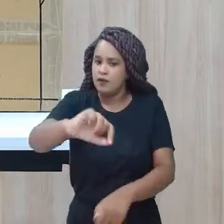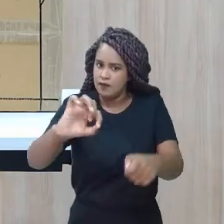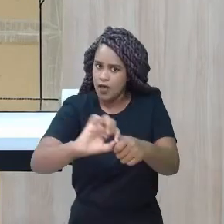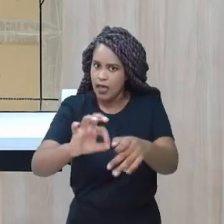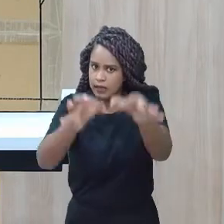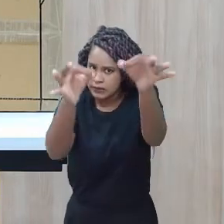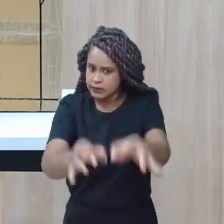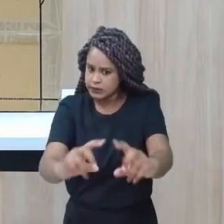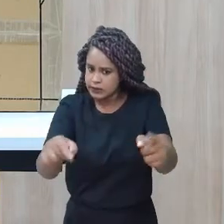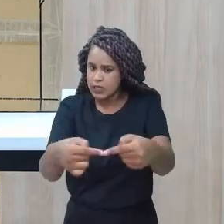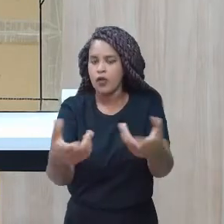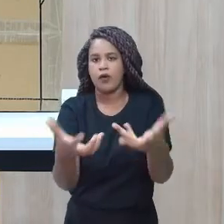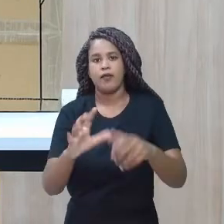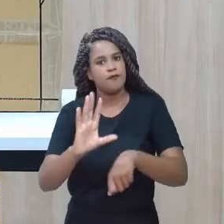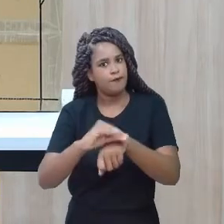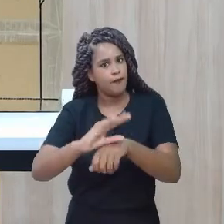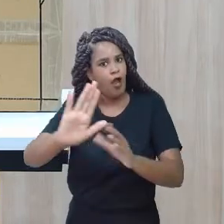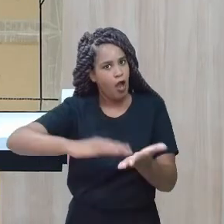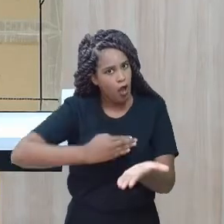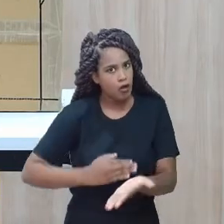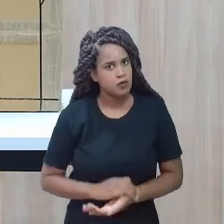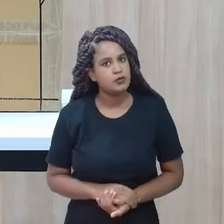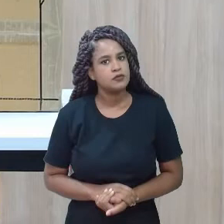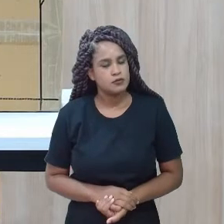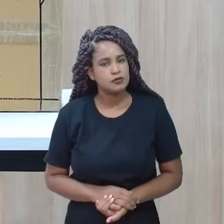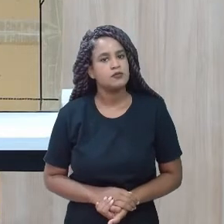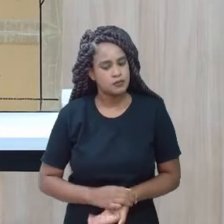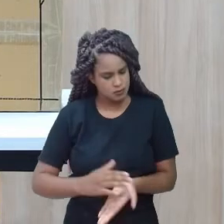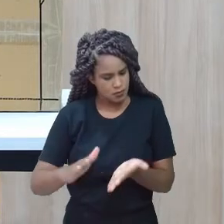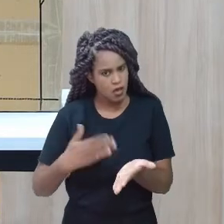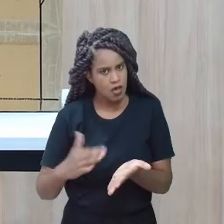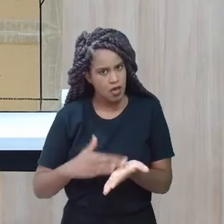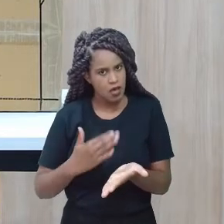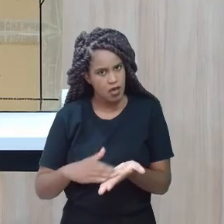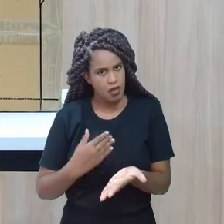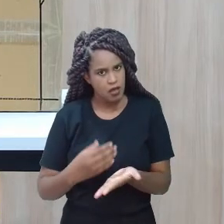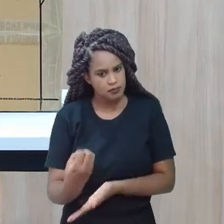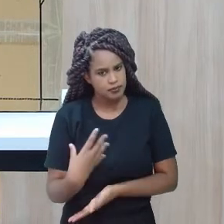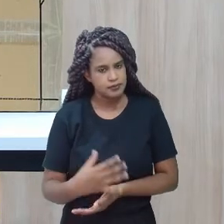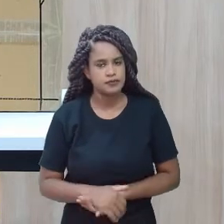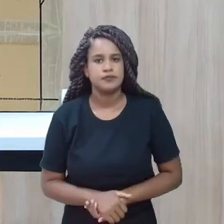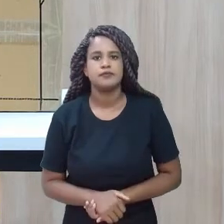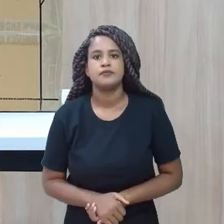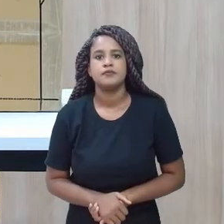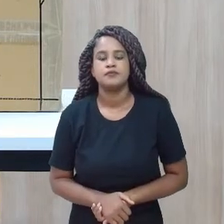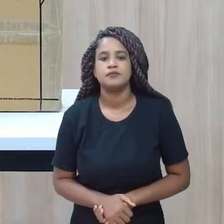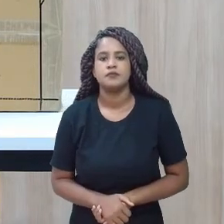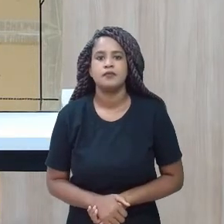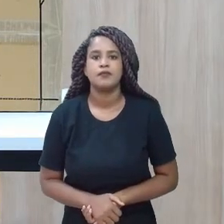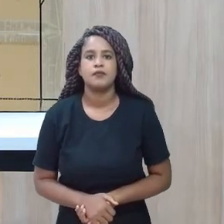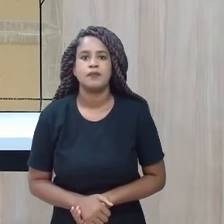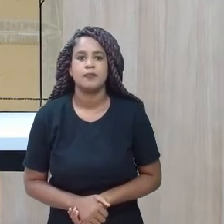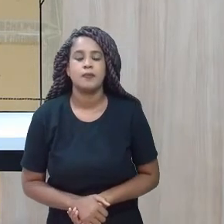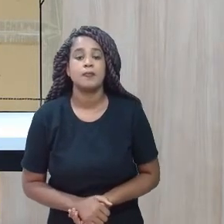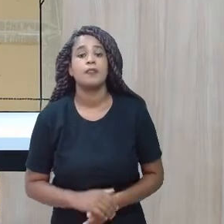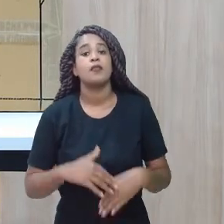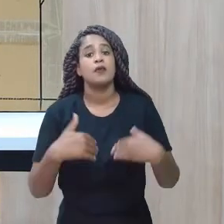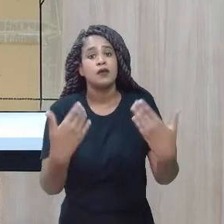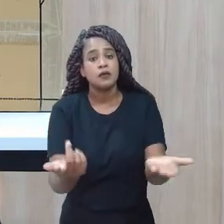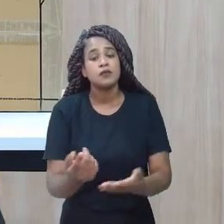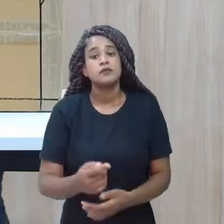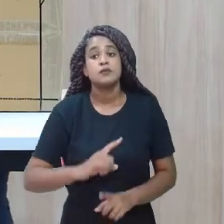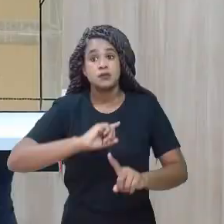hein? Eu quero ver as fotos, hein? Pode mandar para mim, meu amor. Bom, recorte e